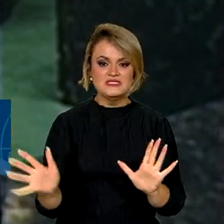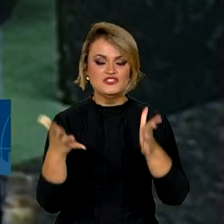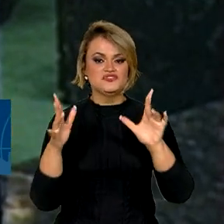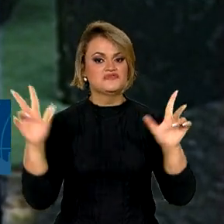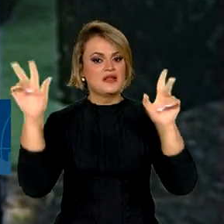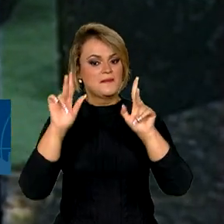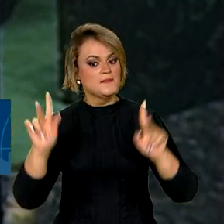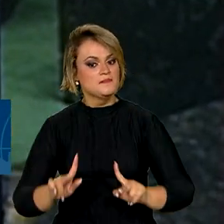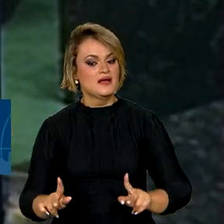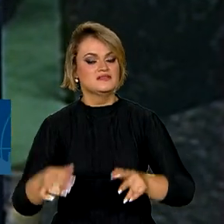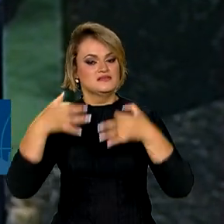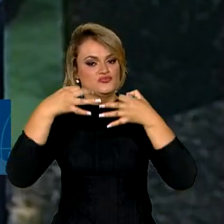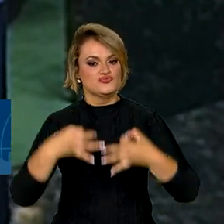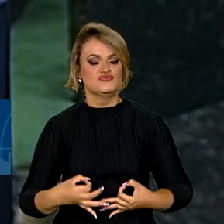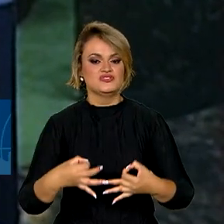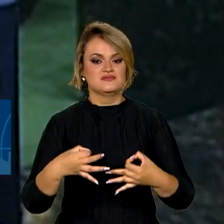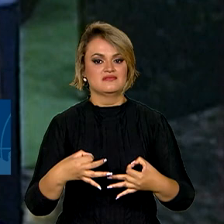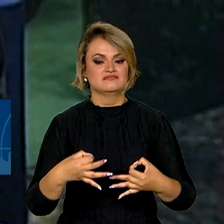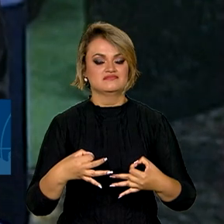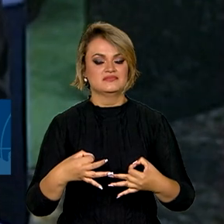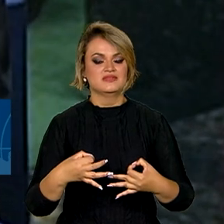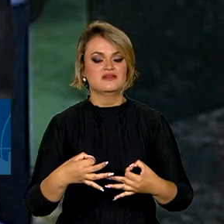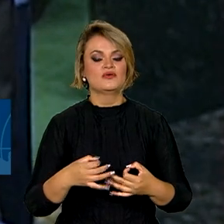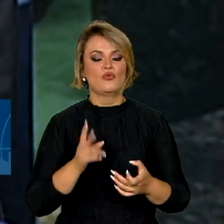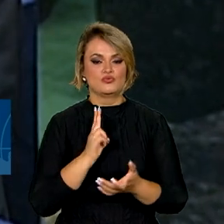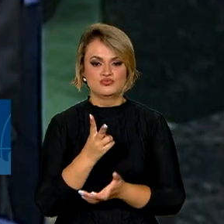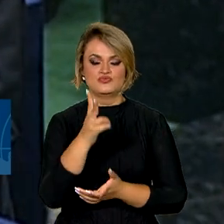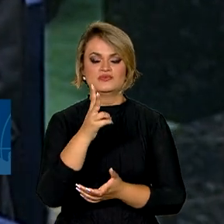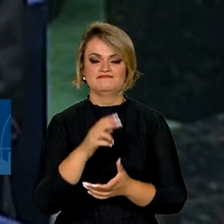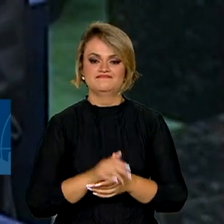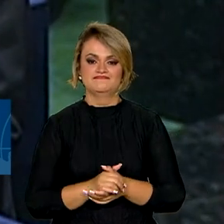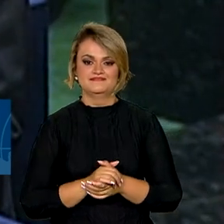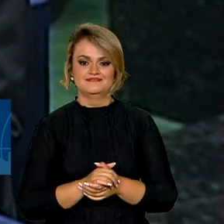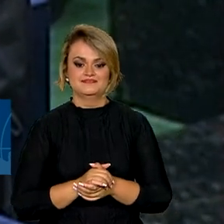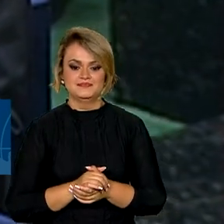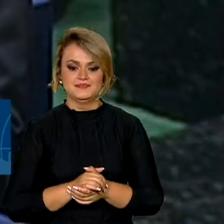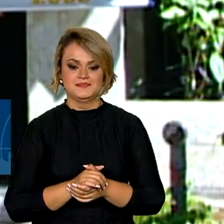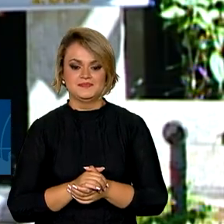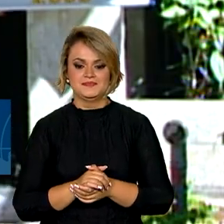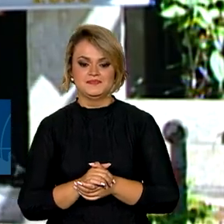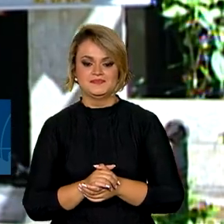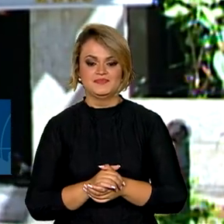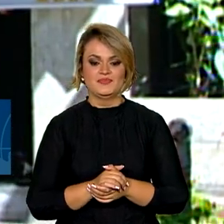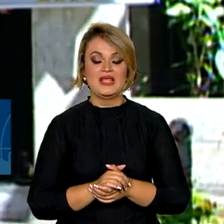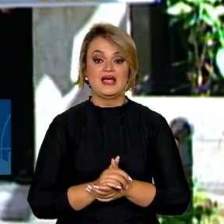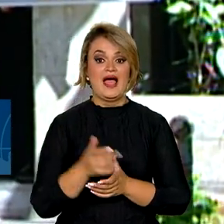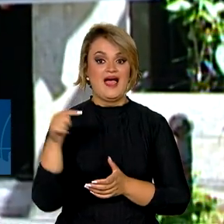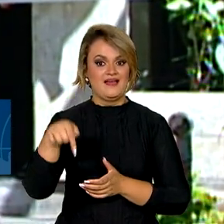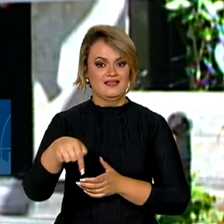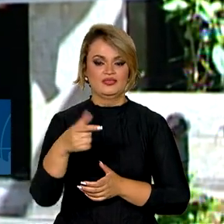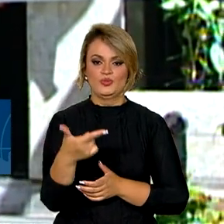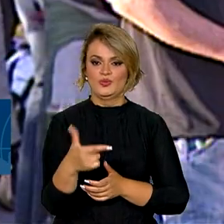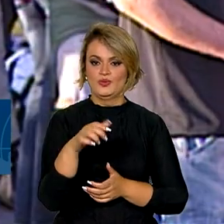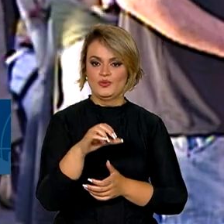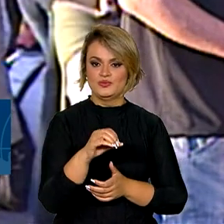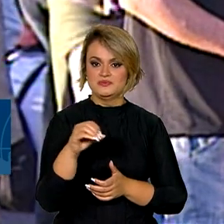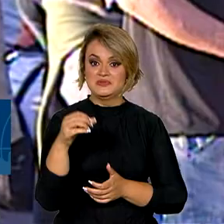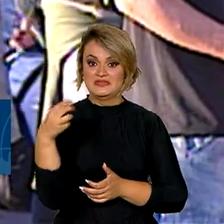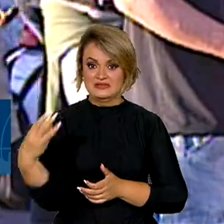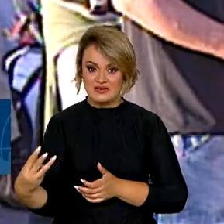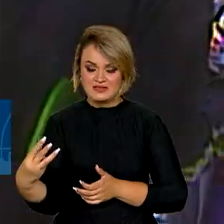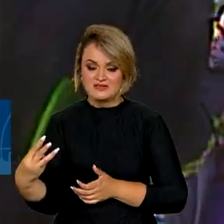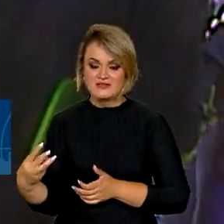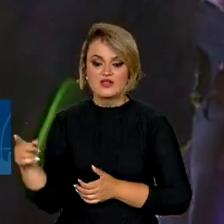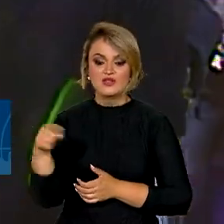paz e da justiça permanece insubstituível. Voltamos para 2003, quando